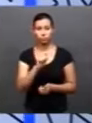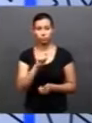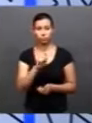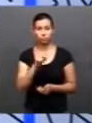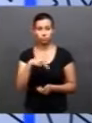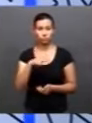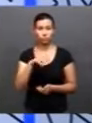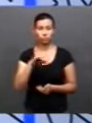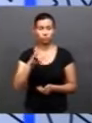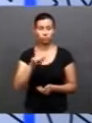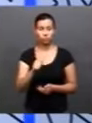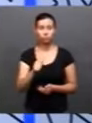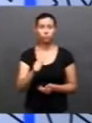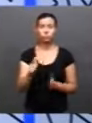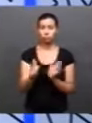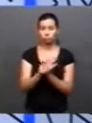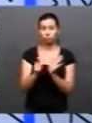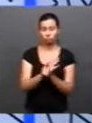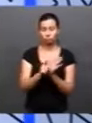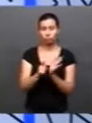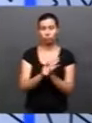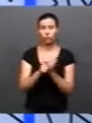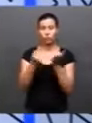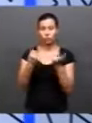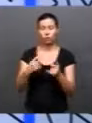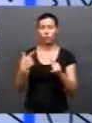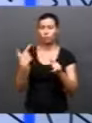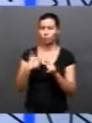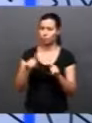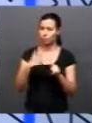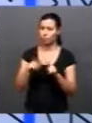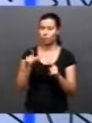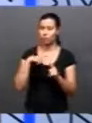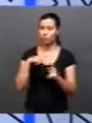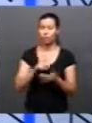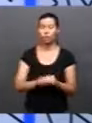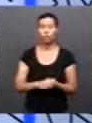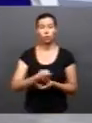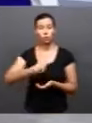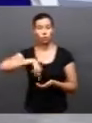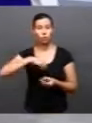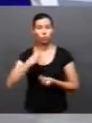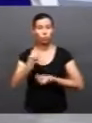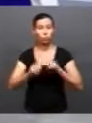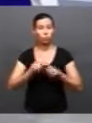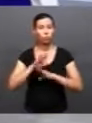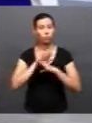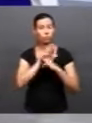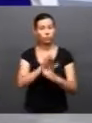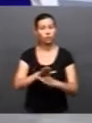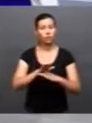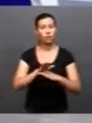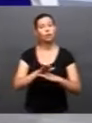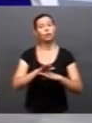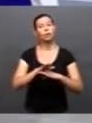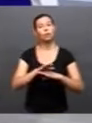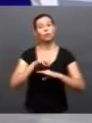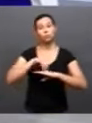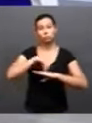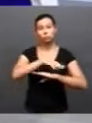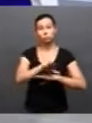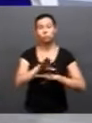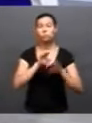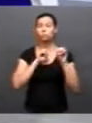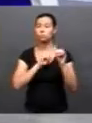político tão problemático, né? E de que forma faríamos isso? Como podemos ajudar a fazer uma campanha, por exemplo, no ensino